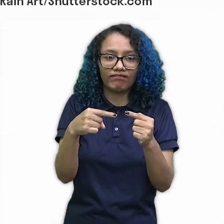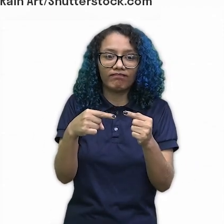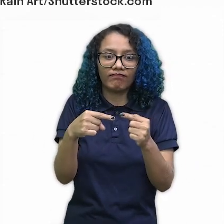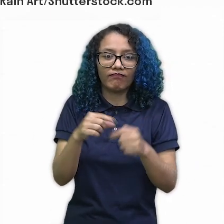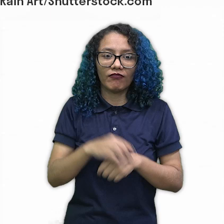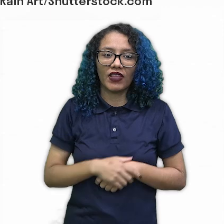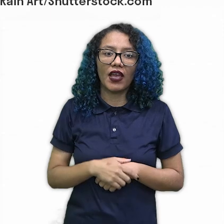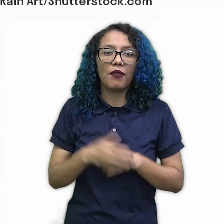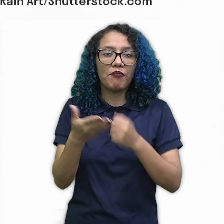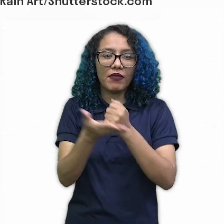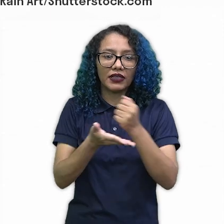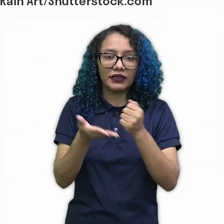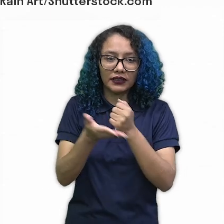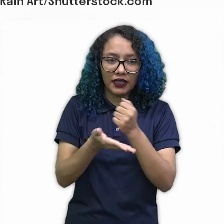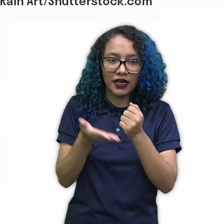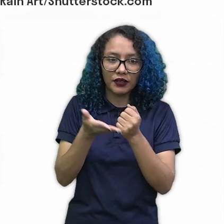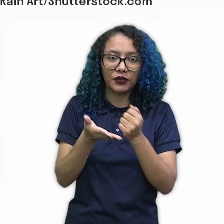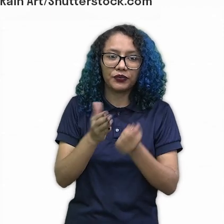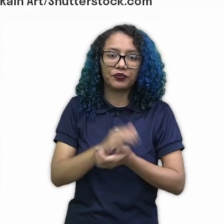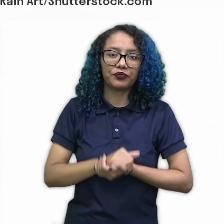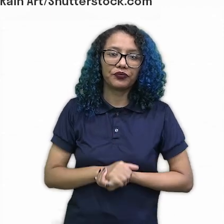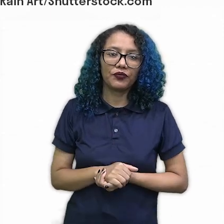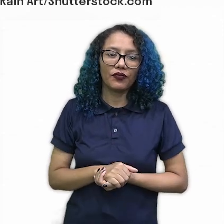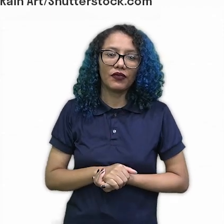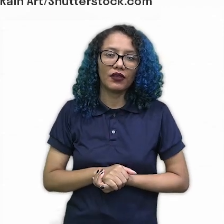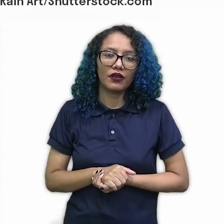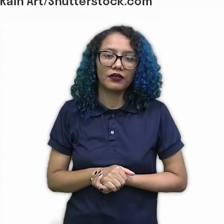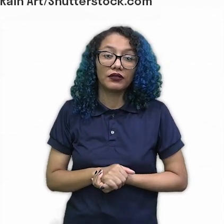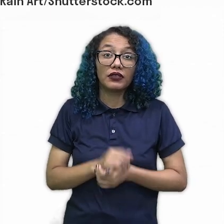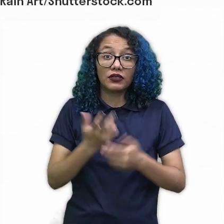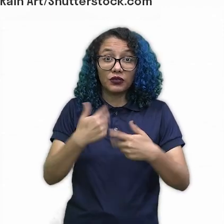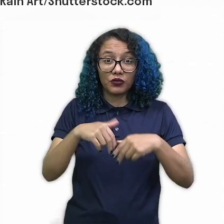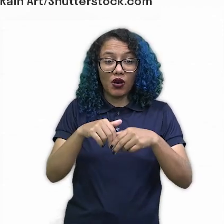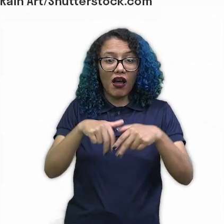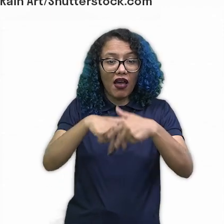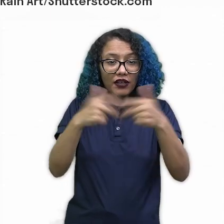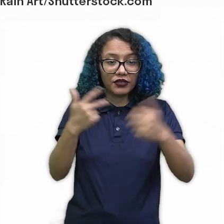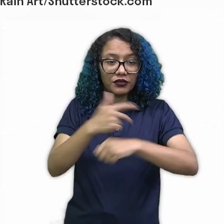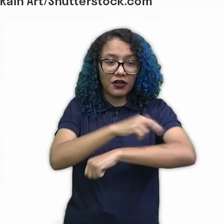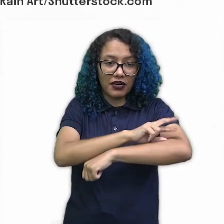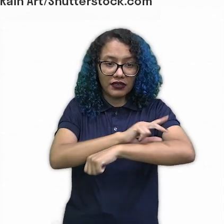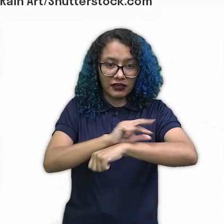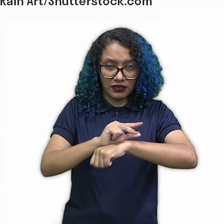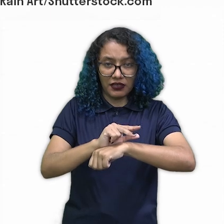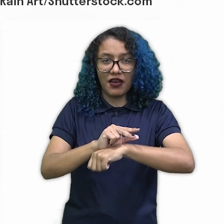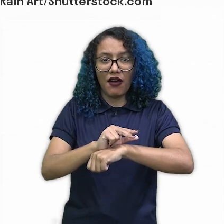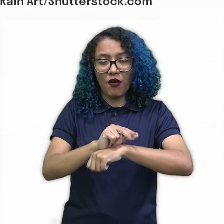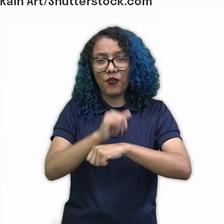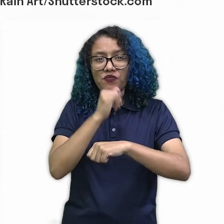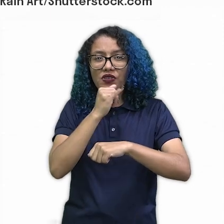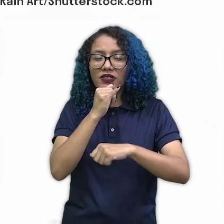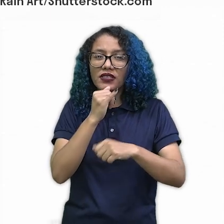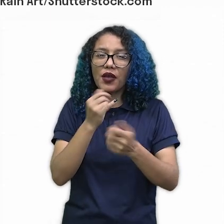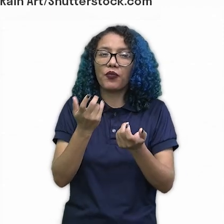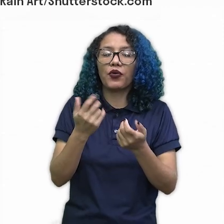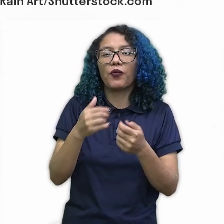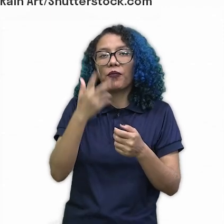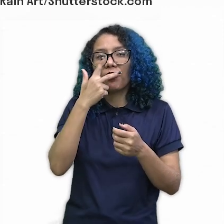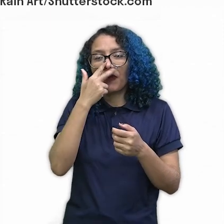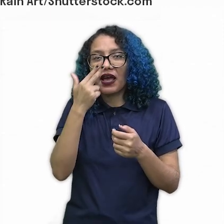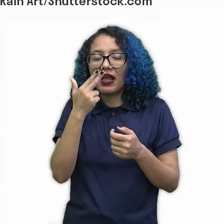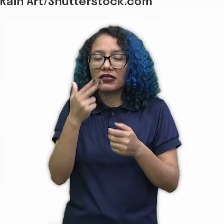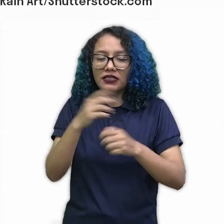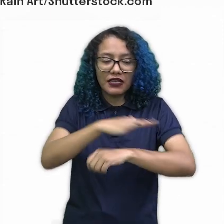étnico-racial, geralmente se referindo à ideologia de que existe uma raça melhor do que outra.